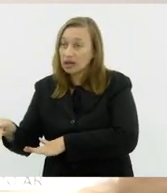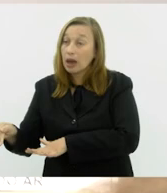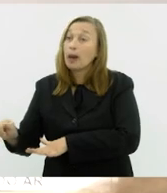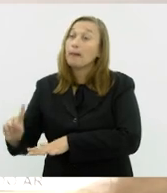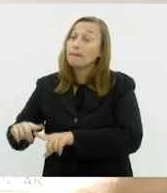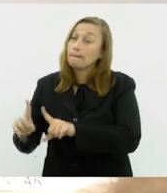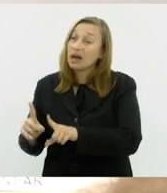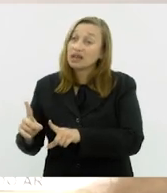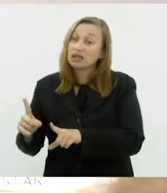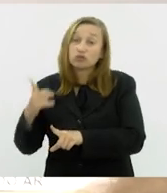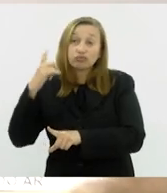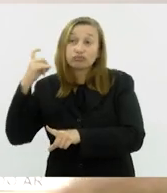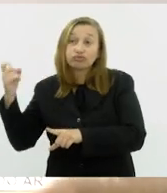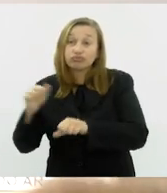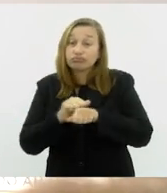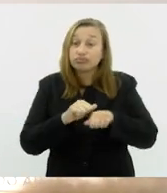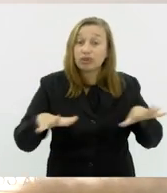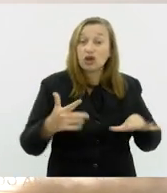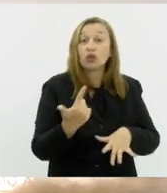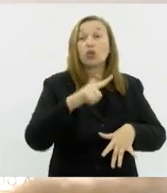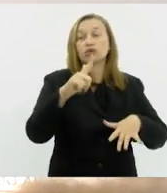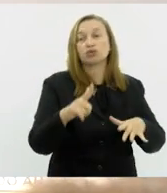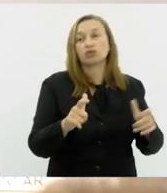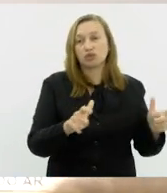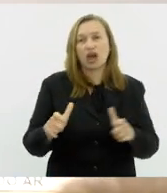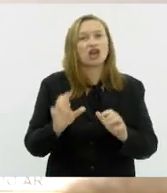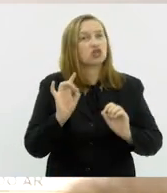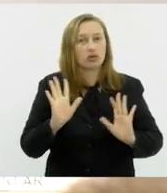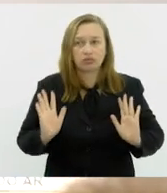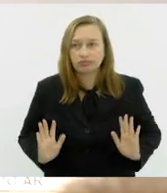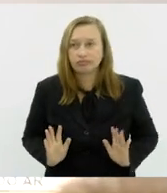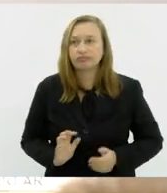distribuído para outros. Só isso, tá bom? É só isso.